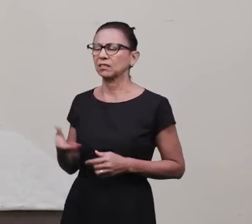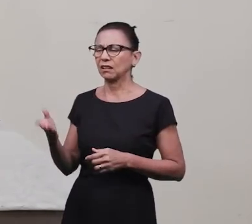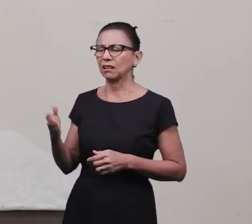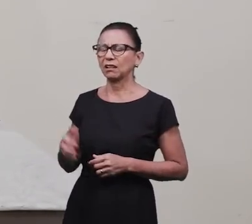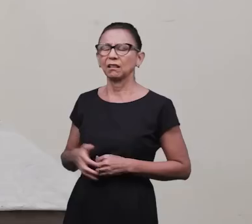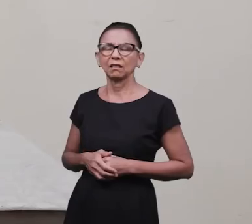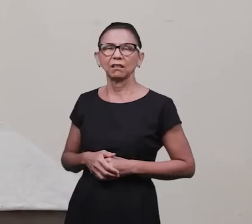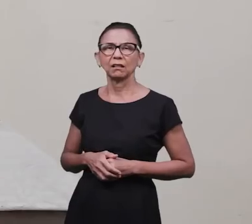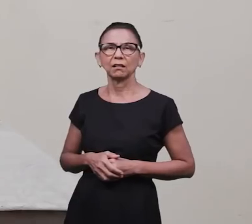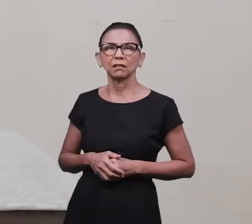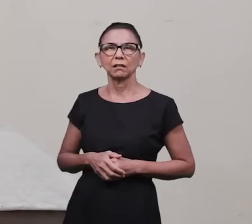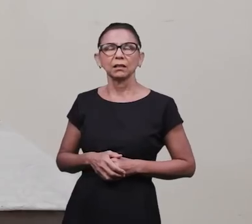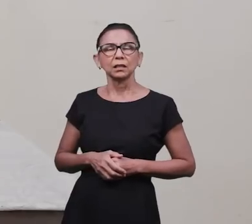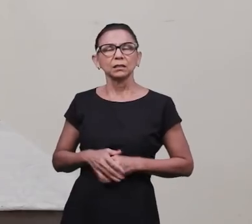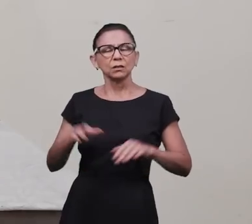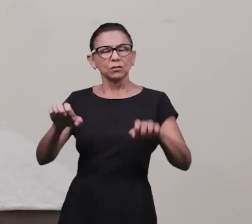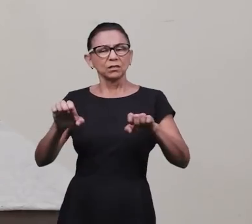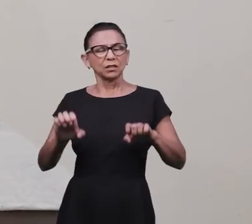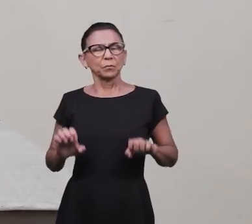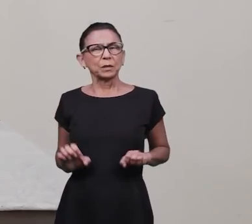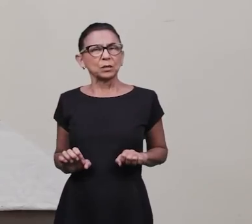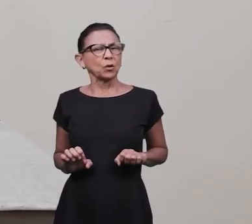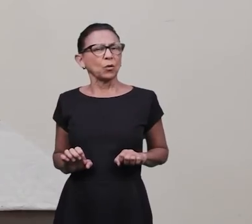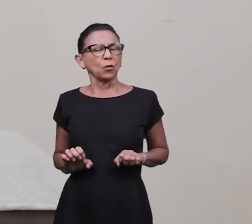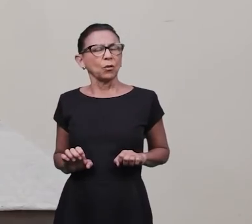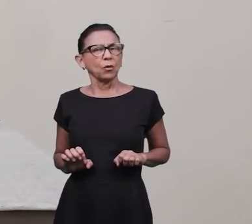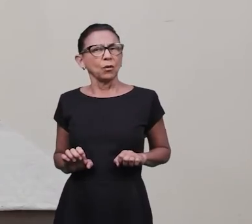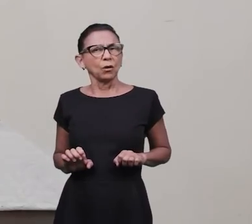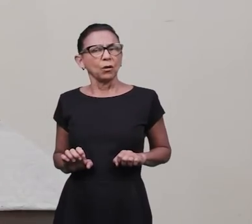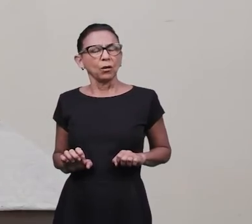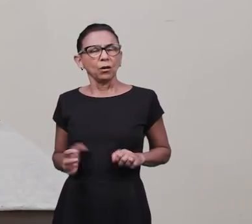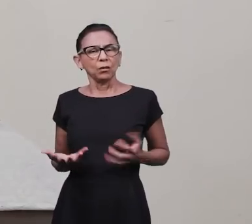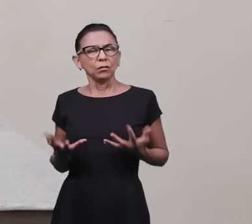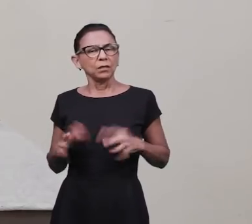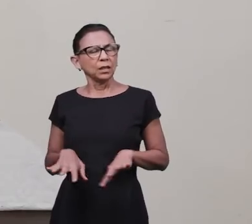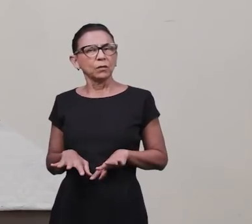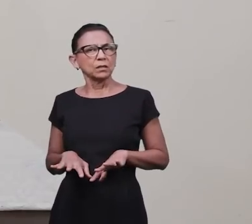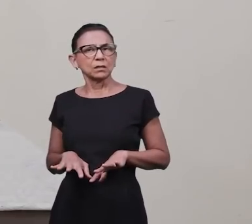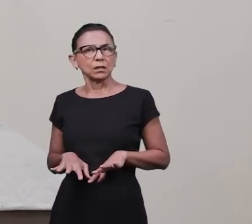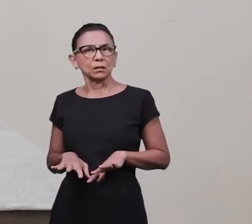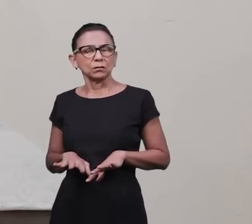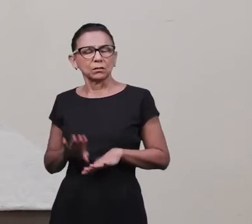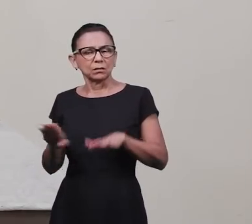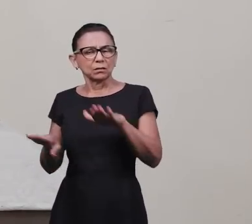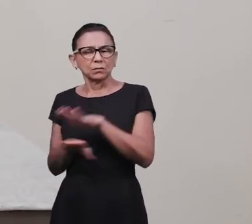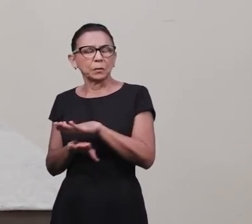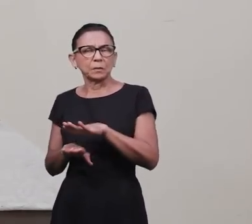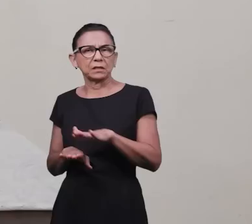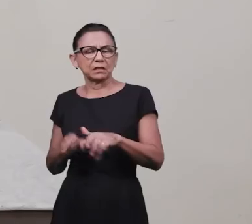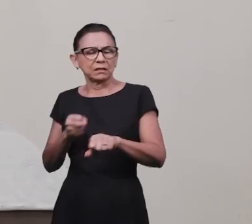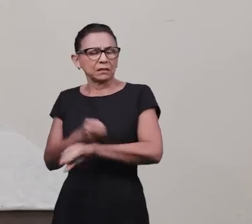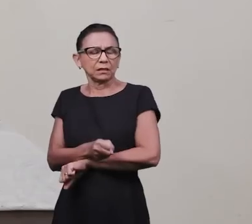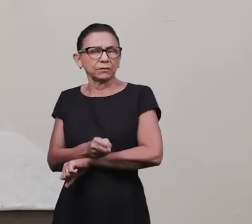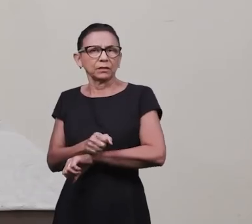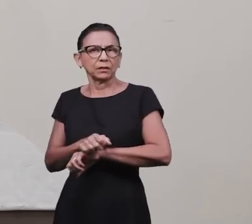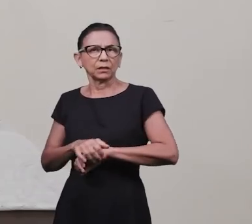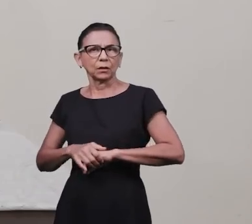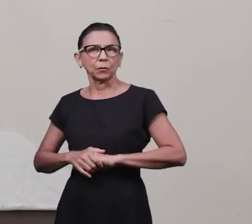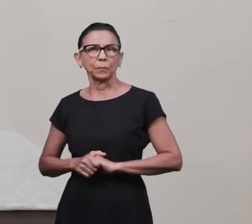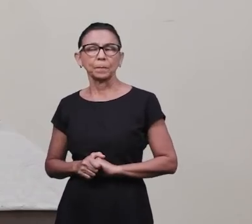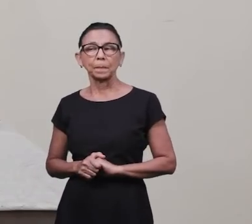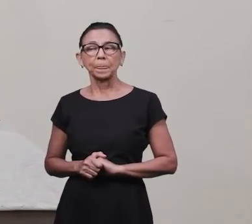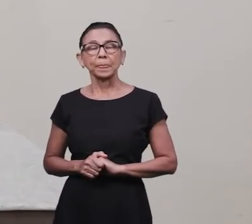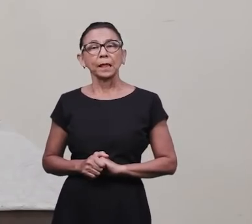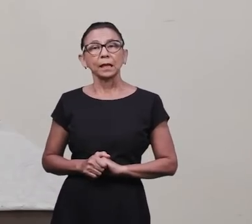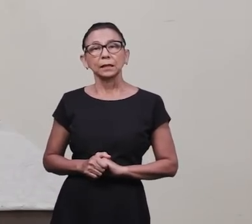submissão, essa escravidão. E ele, então, ele rompeu esse domínio. E a palavra diz que,